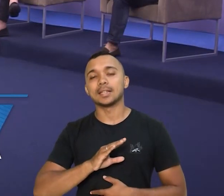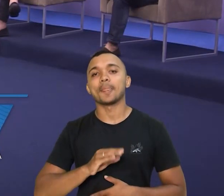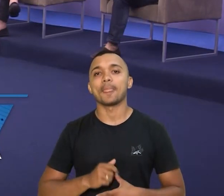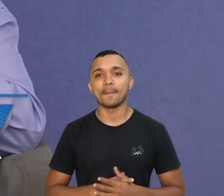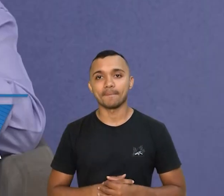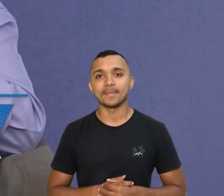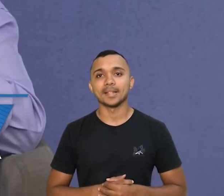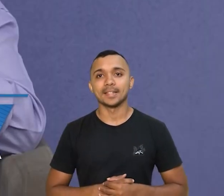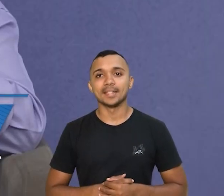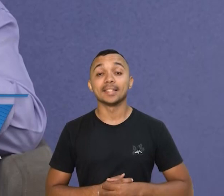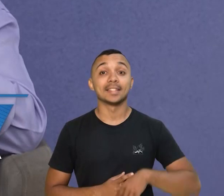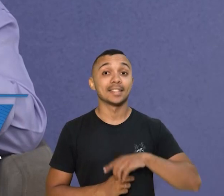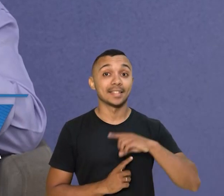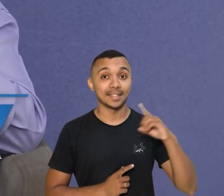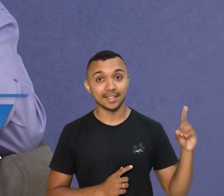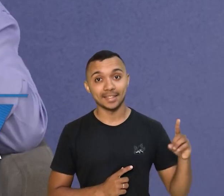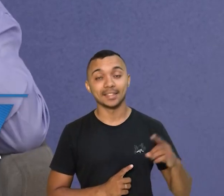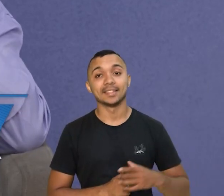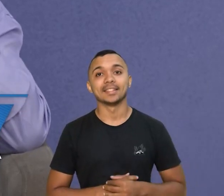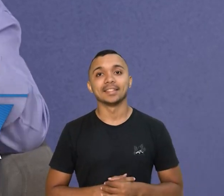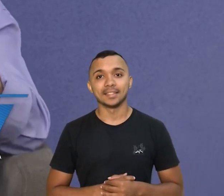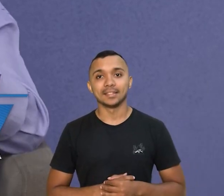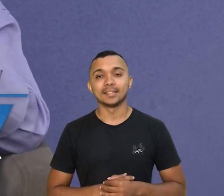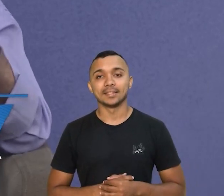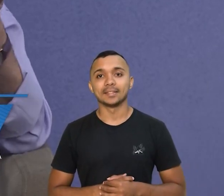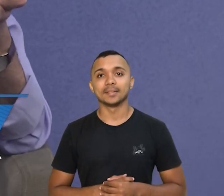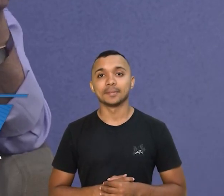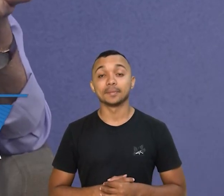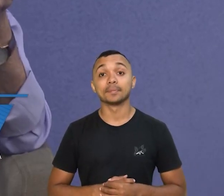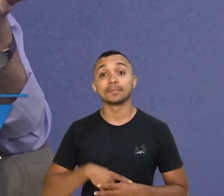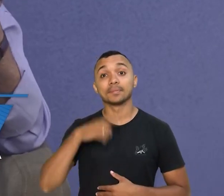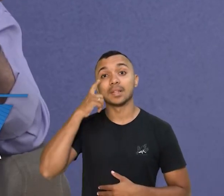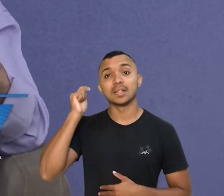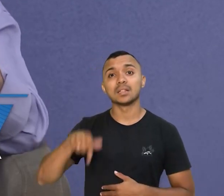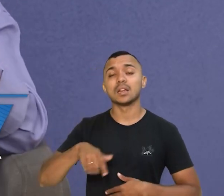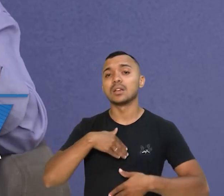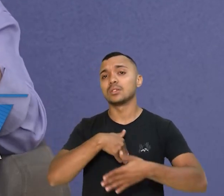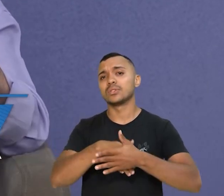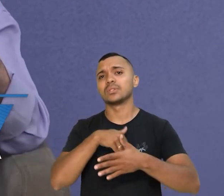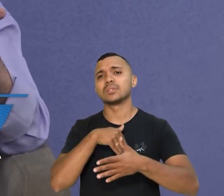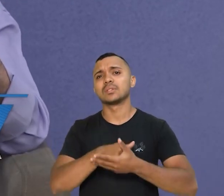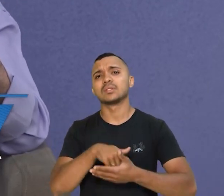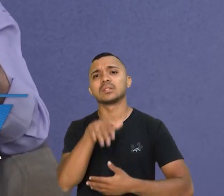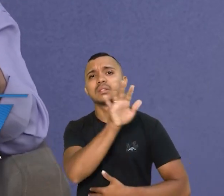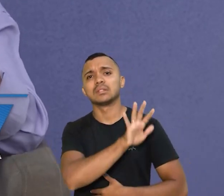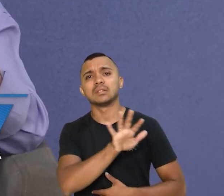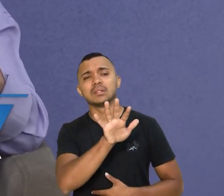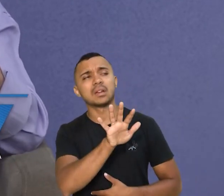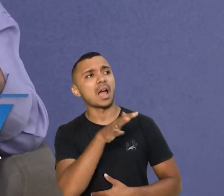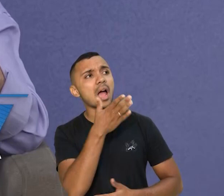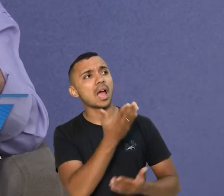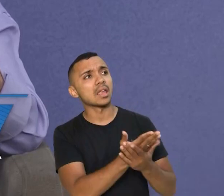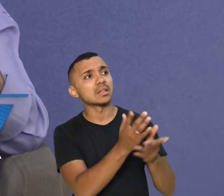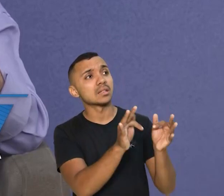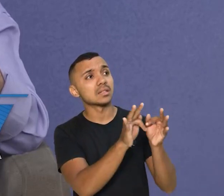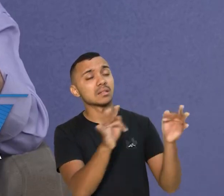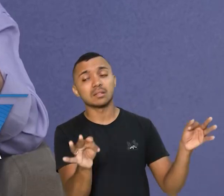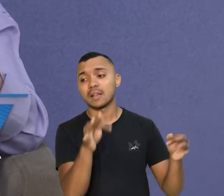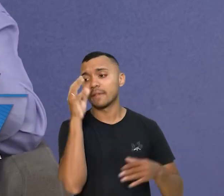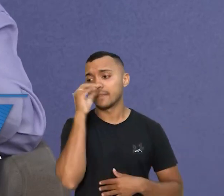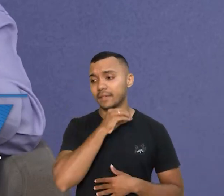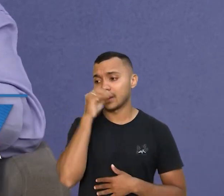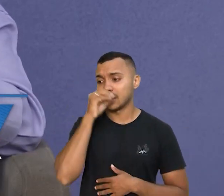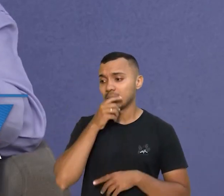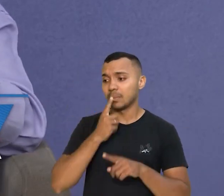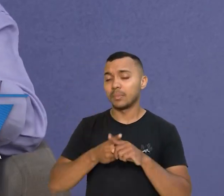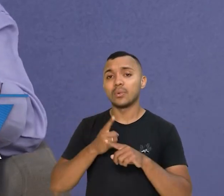Se for para dar, certamente ele vai dar. Agora, o jogo aqui foi muito, muito, muito abaixo, né? O jogo do Fortaleza aqui, porque, na verdade, o Fortaleza